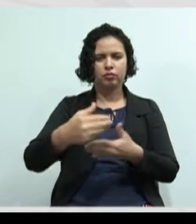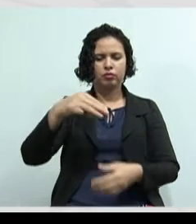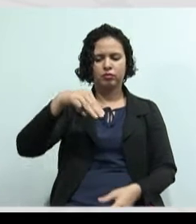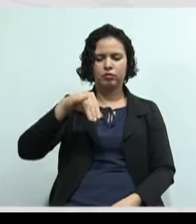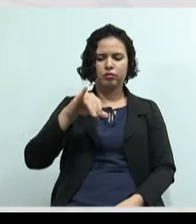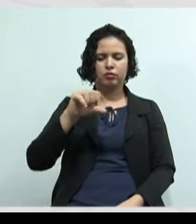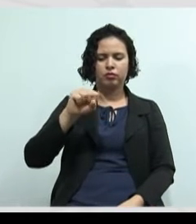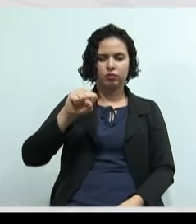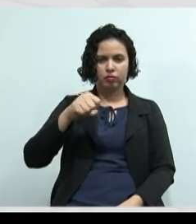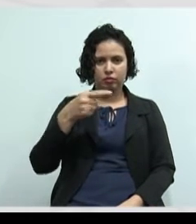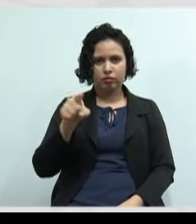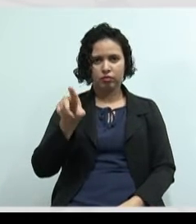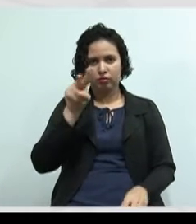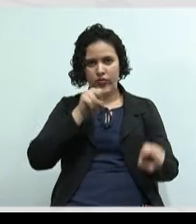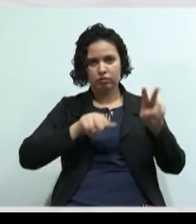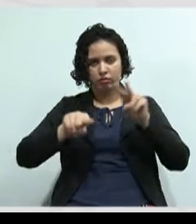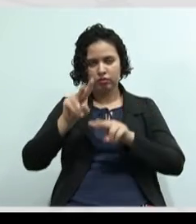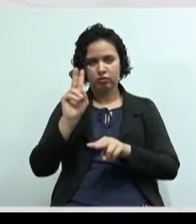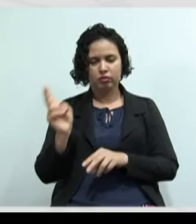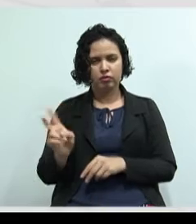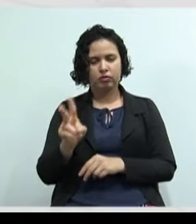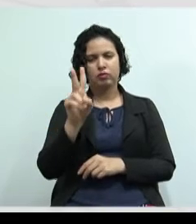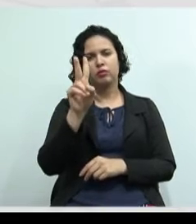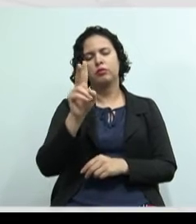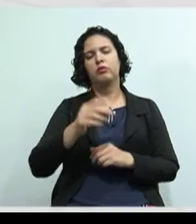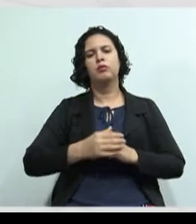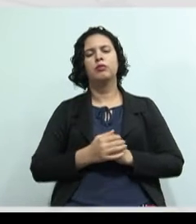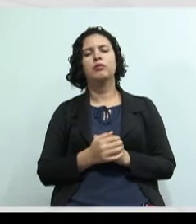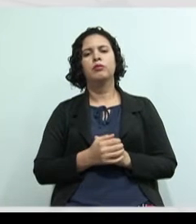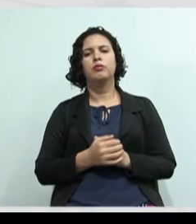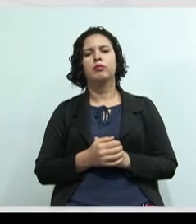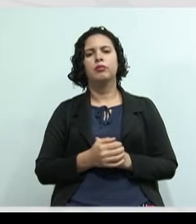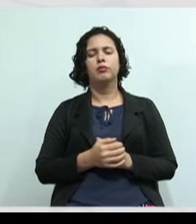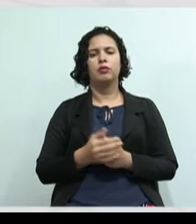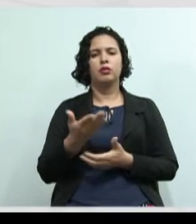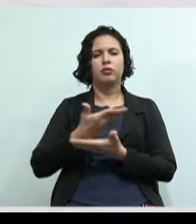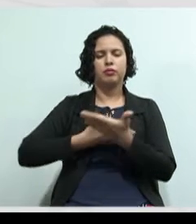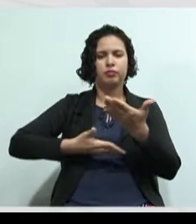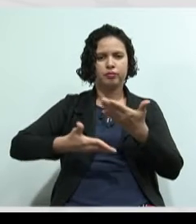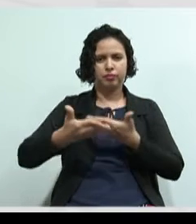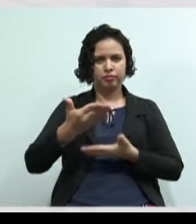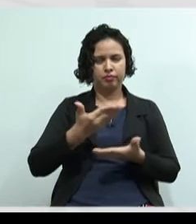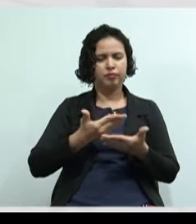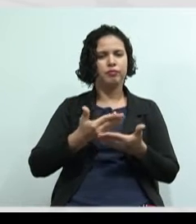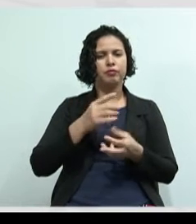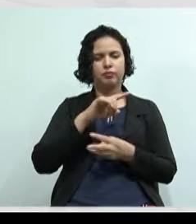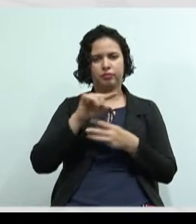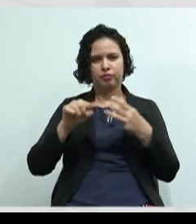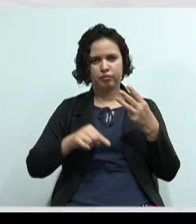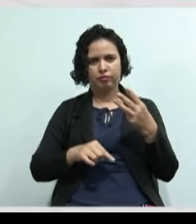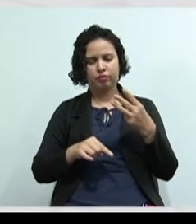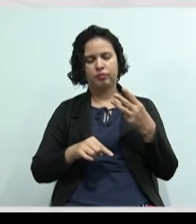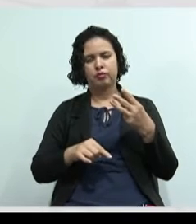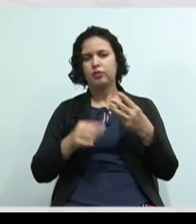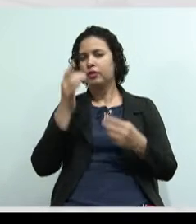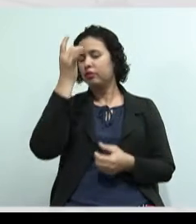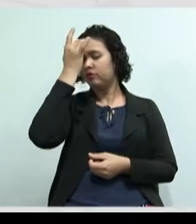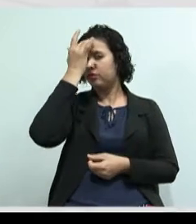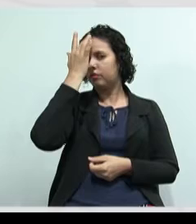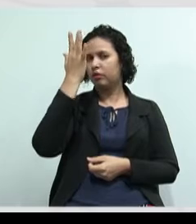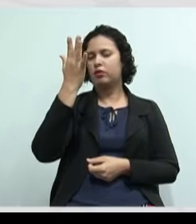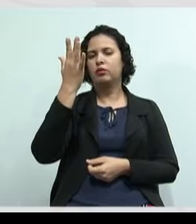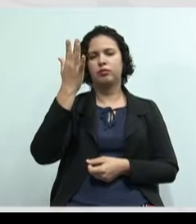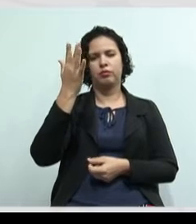visão e dos próprios valores, definem e facilitam a articulação da missão, visão e valores, facilitam a colaboração entre